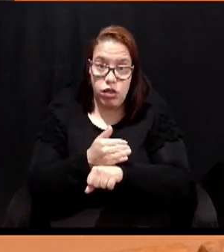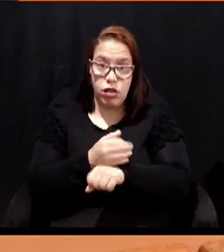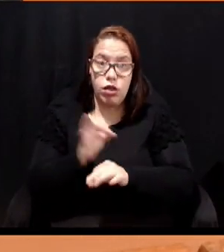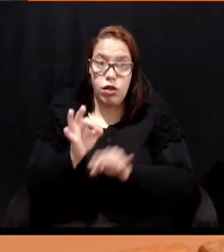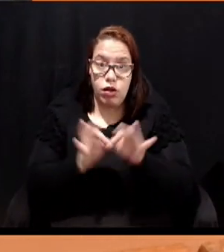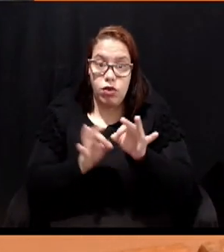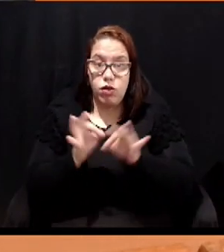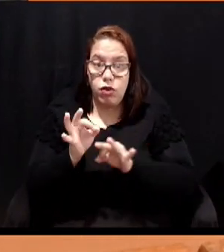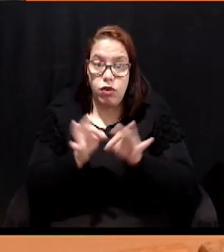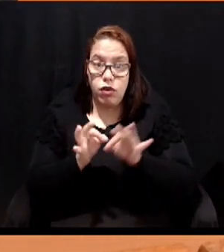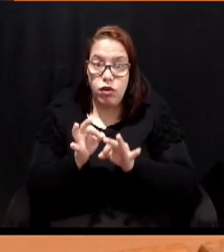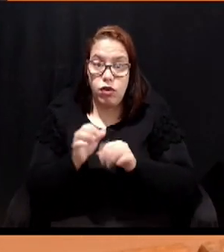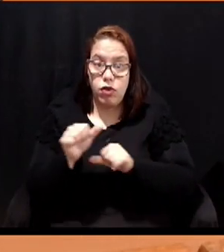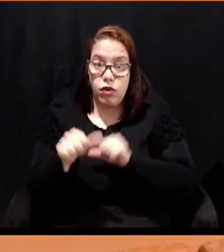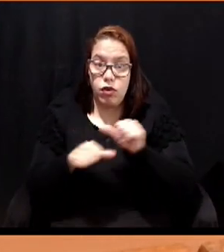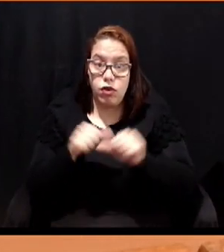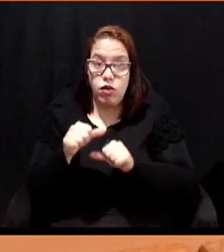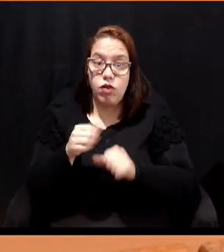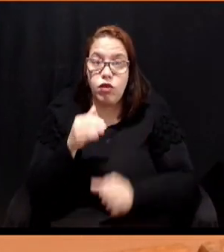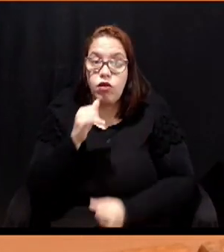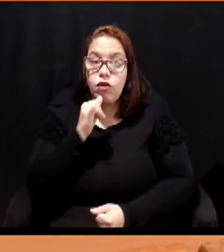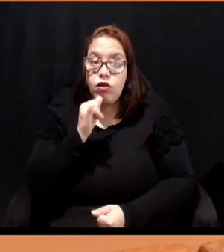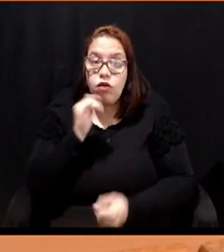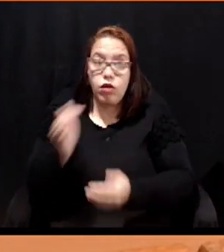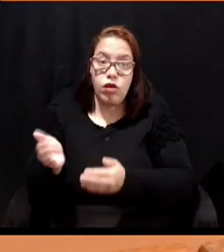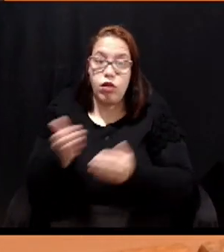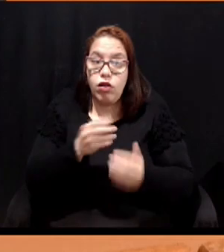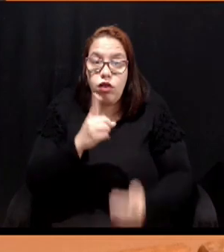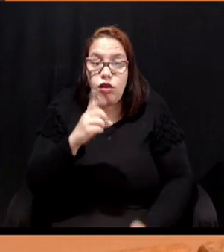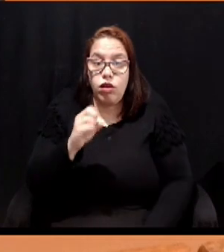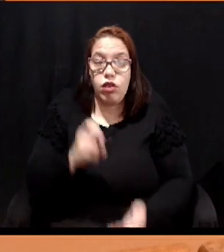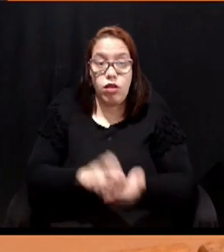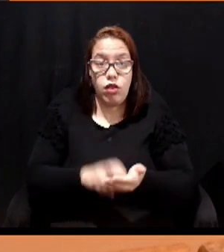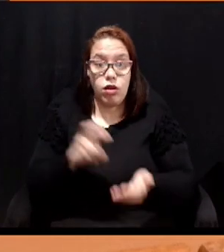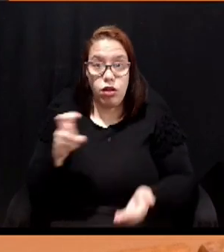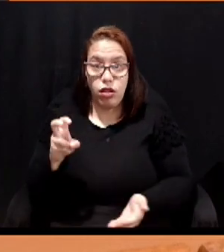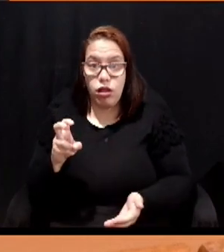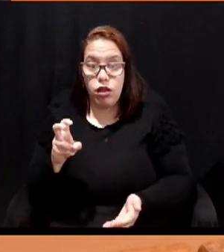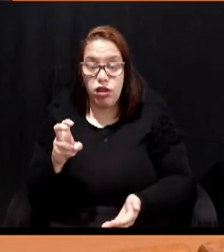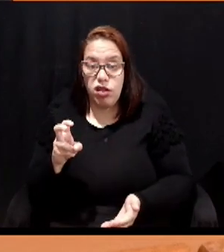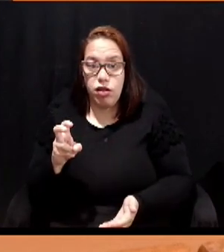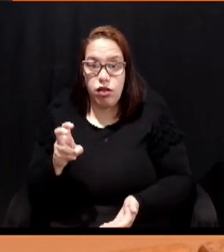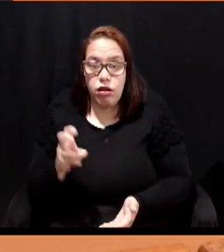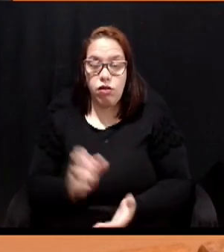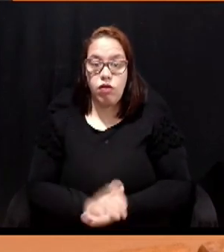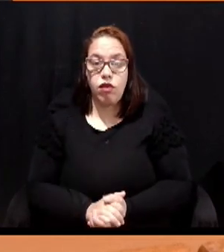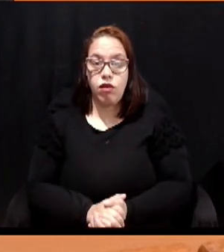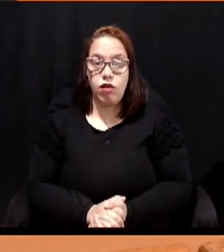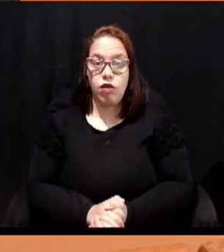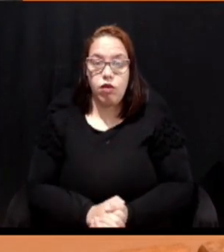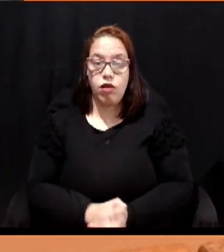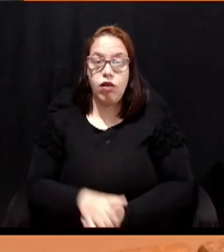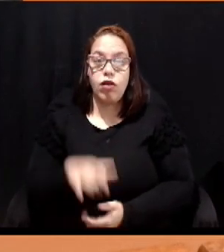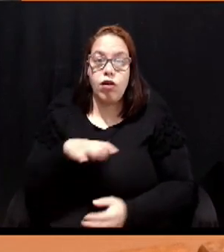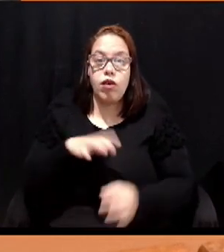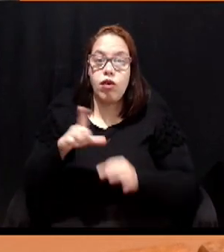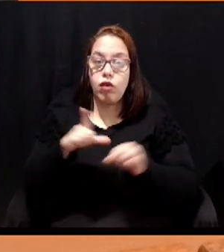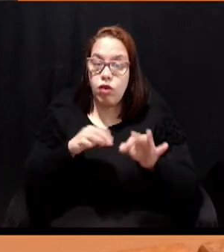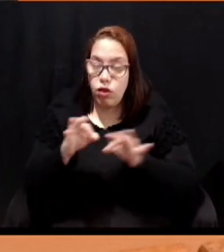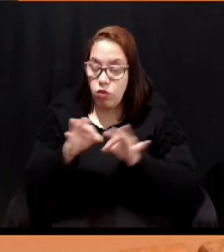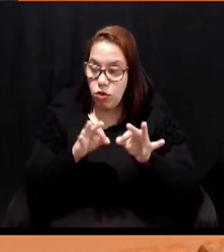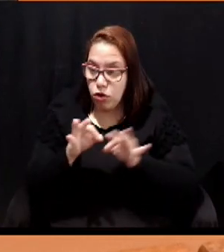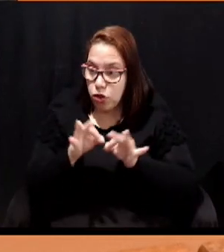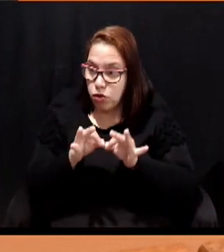uma modificada, por exemplo, para trazer para às vezes 10 horas da manhã. Né? Mas quando você tem um planejamento a